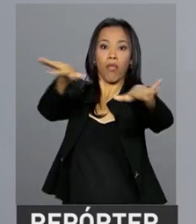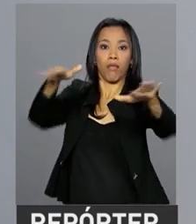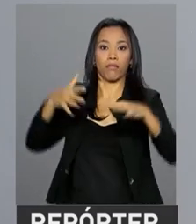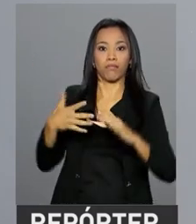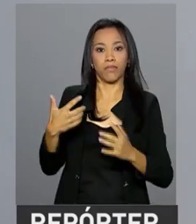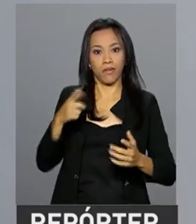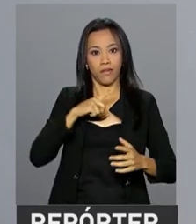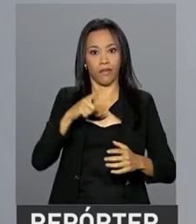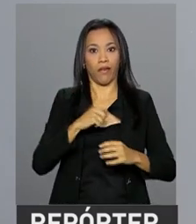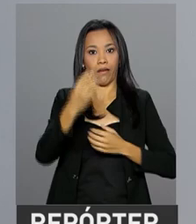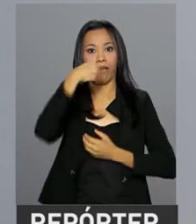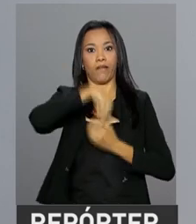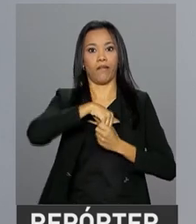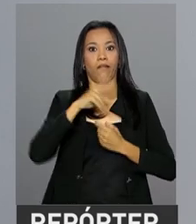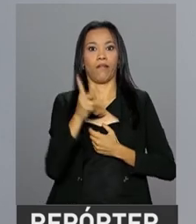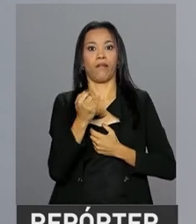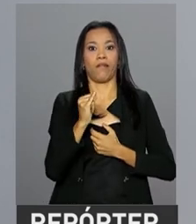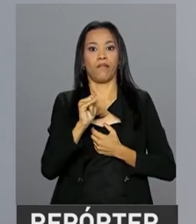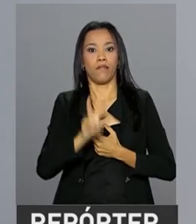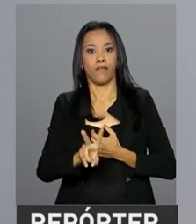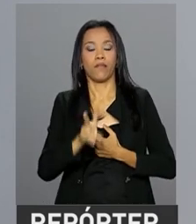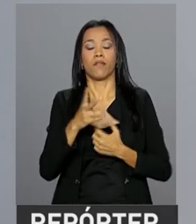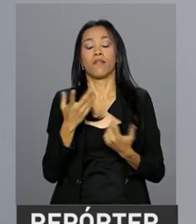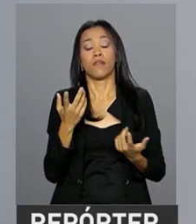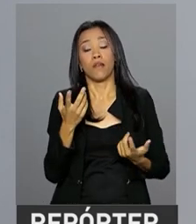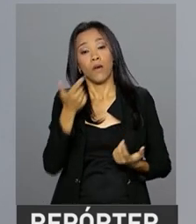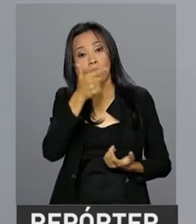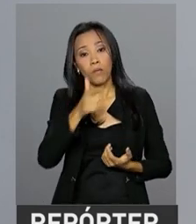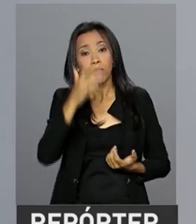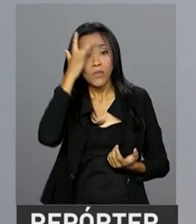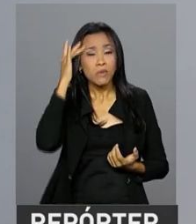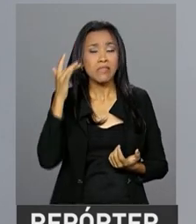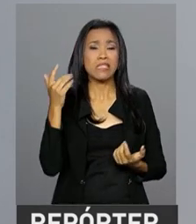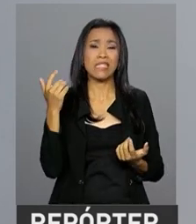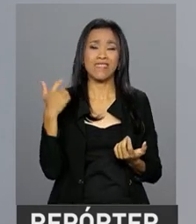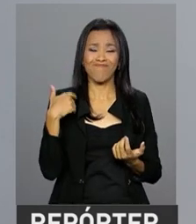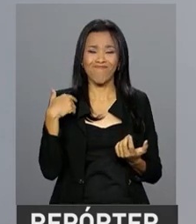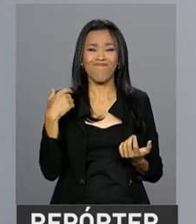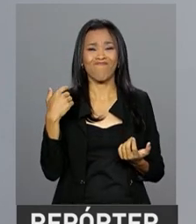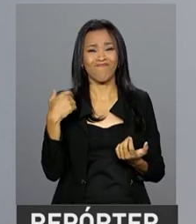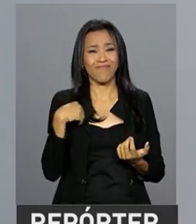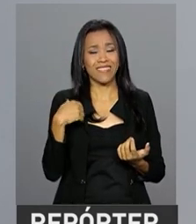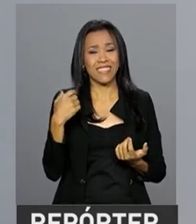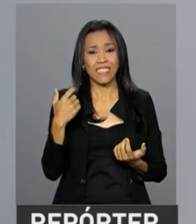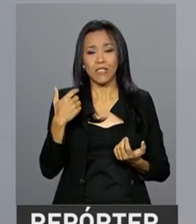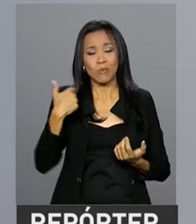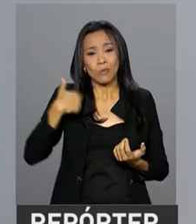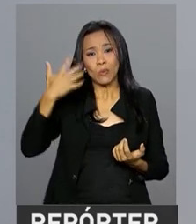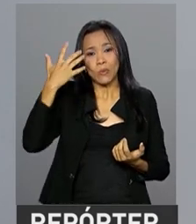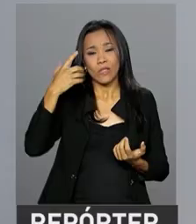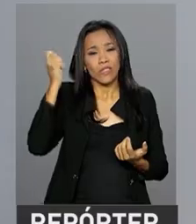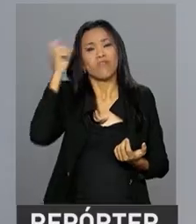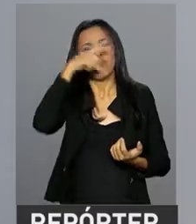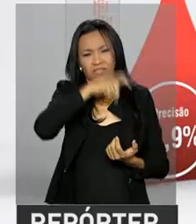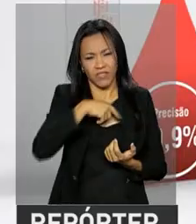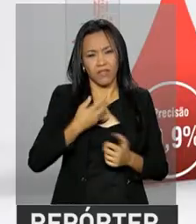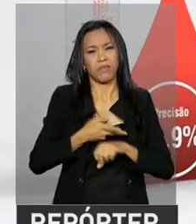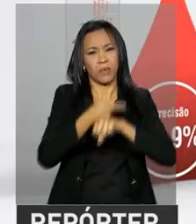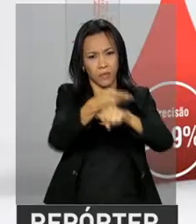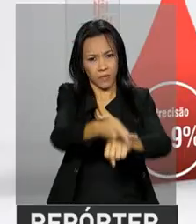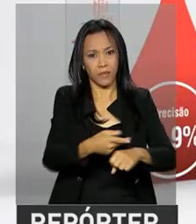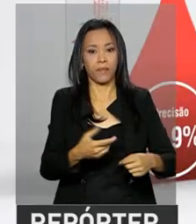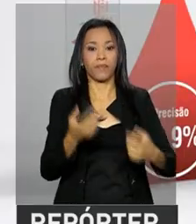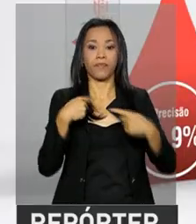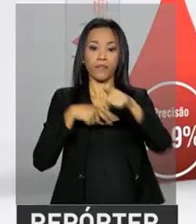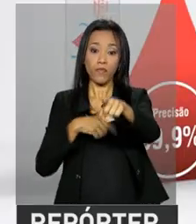pessoas que têm dificuldade mesmo de buscar eh eh o serviço público para realização do teste. O